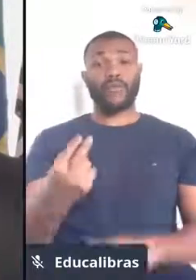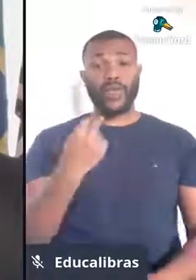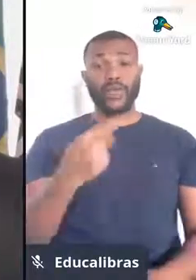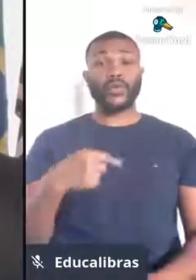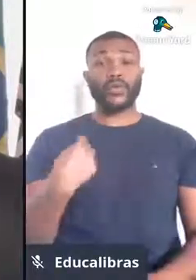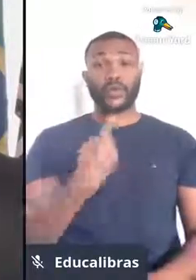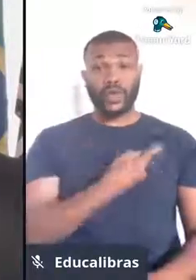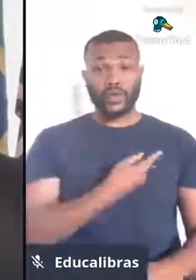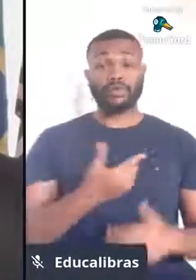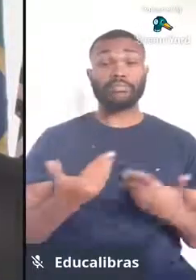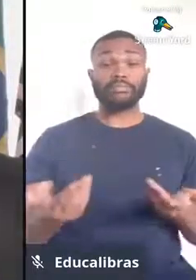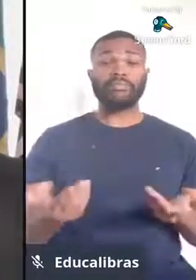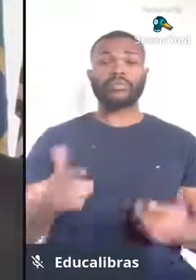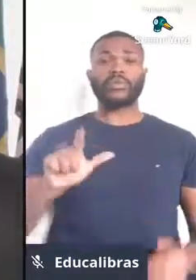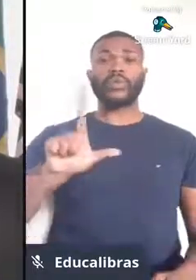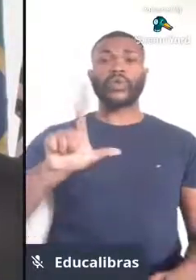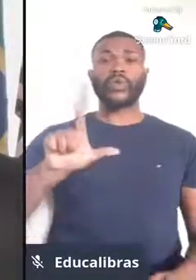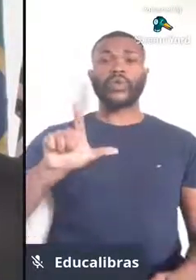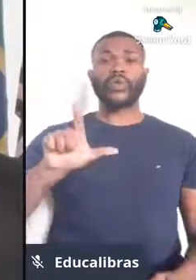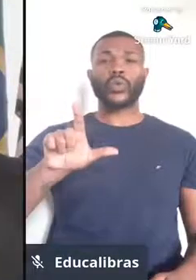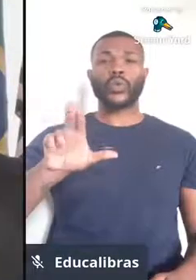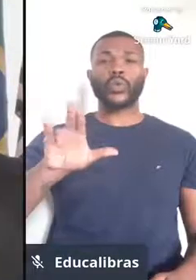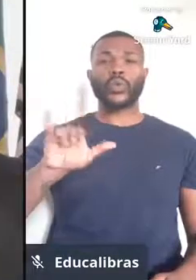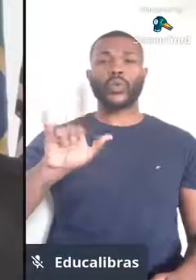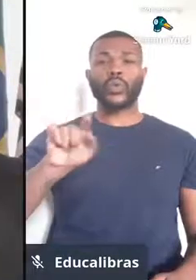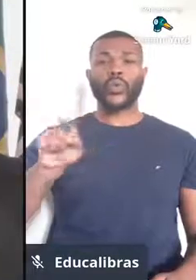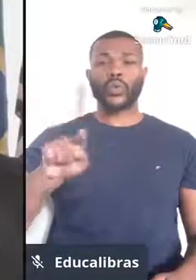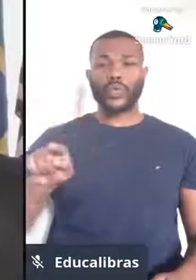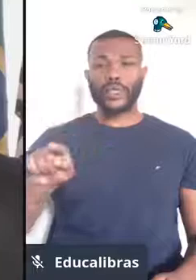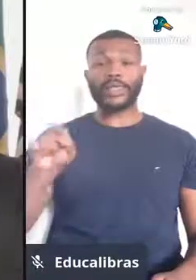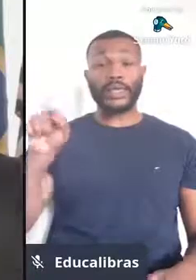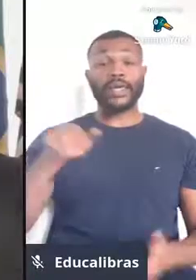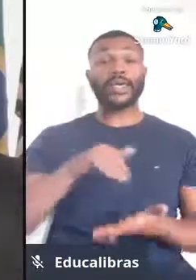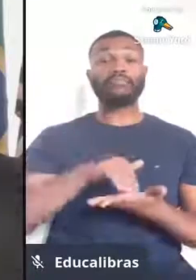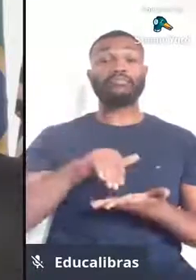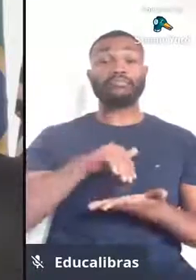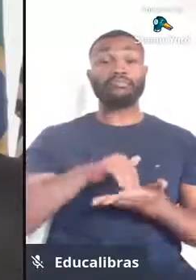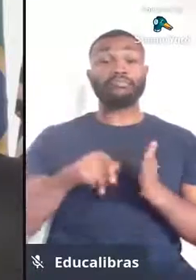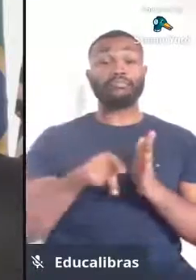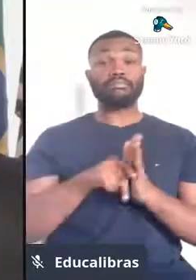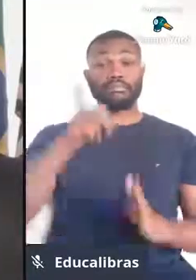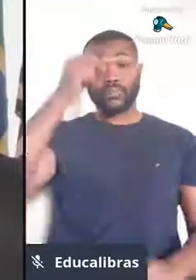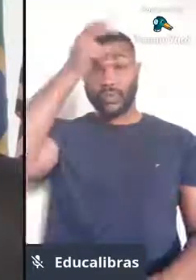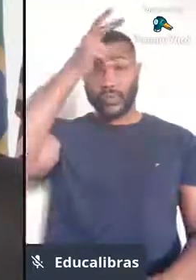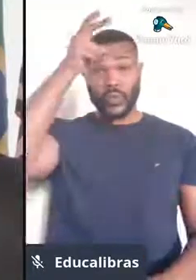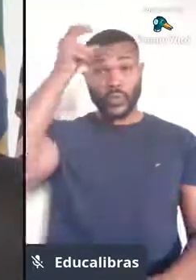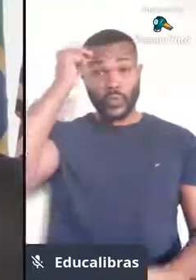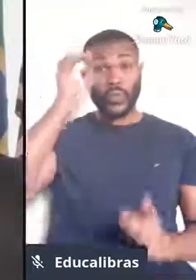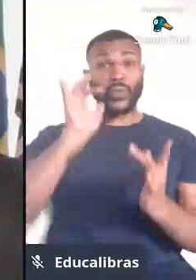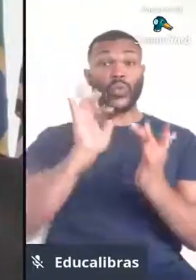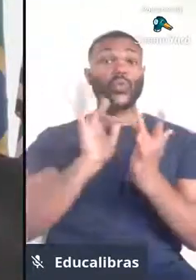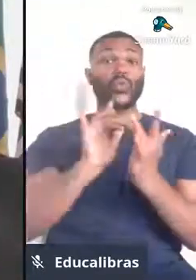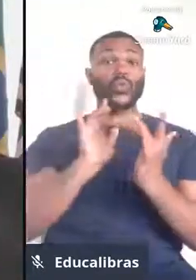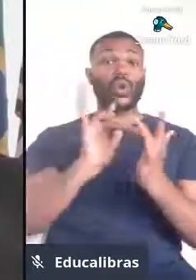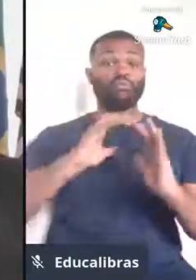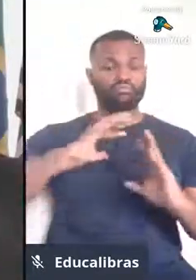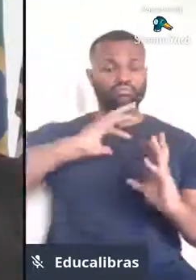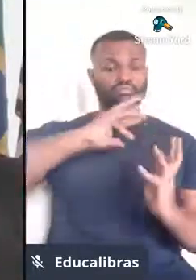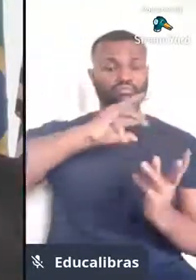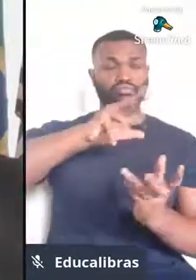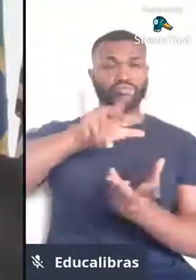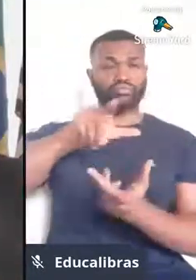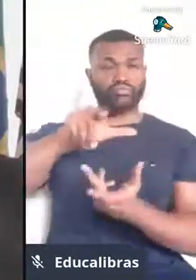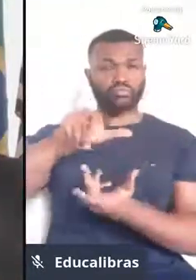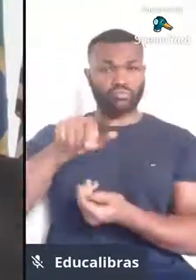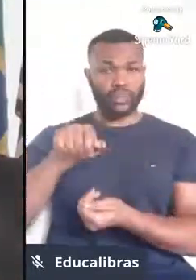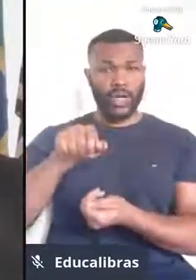Luiz, obrigado por você estar aqui. O Luiz, que é o nosso secretário municipal de Relações Internacionais. O